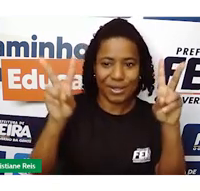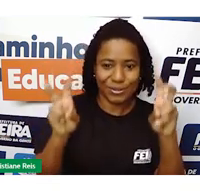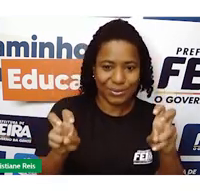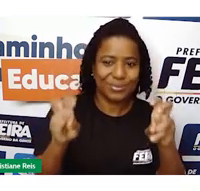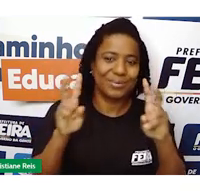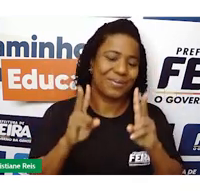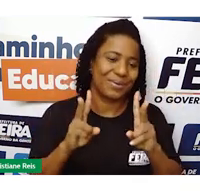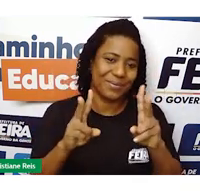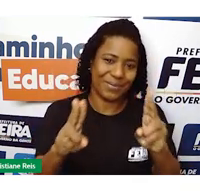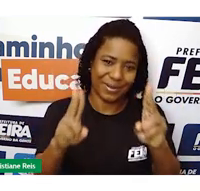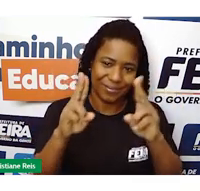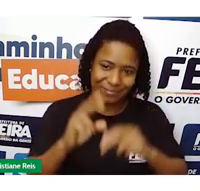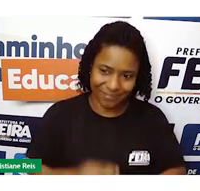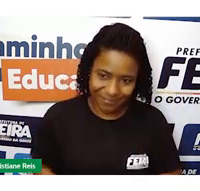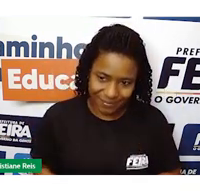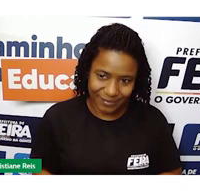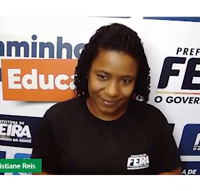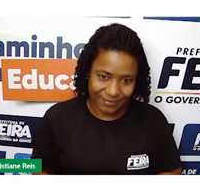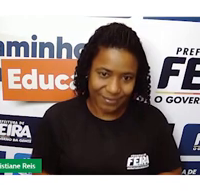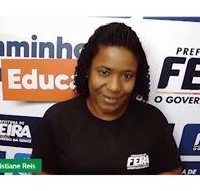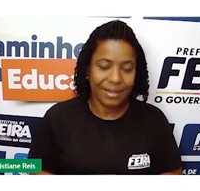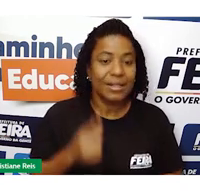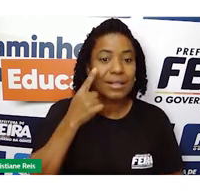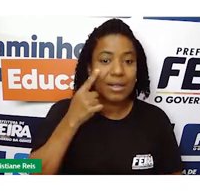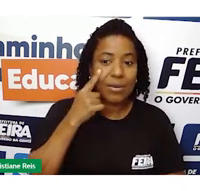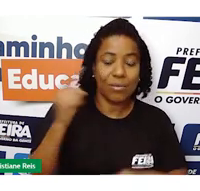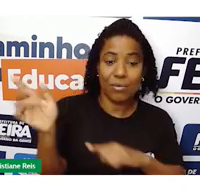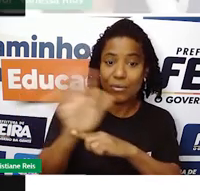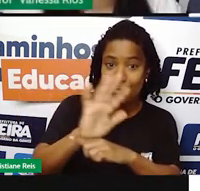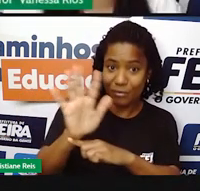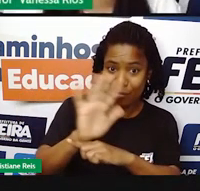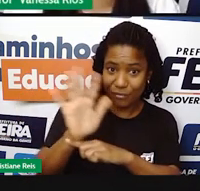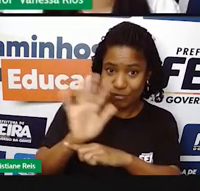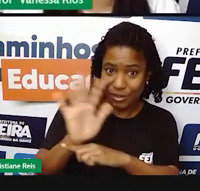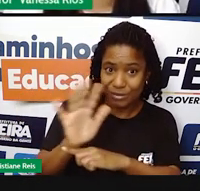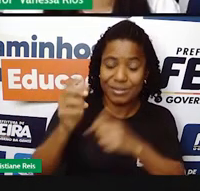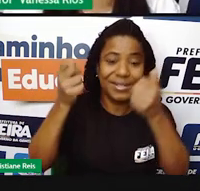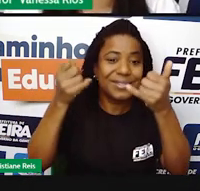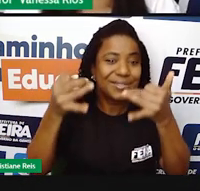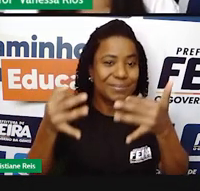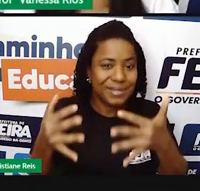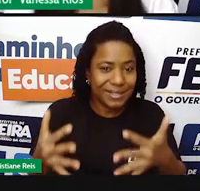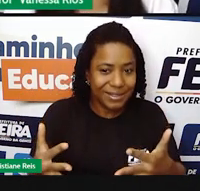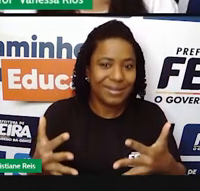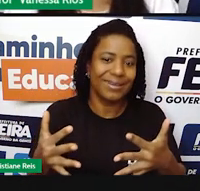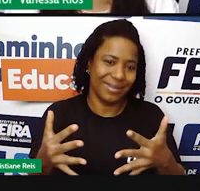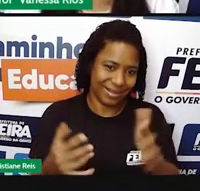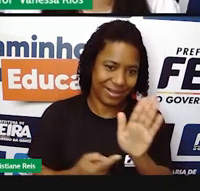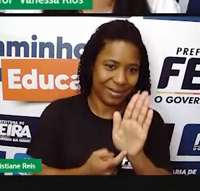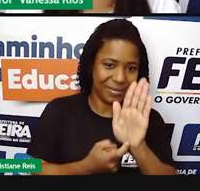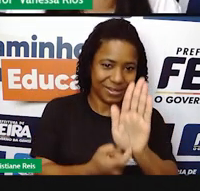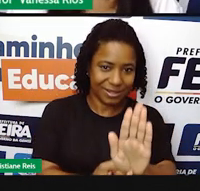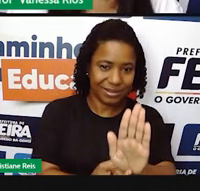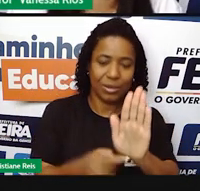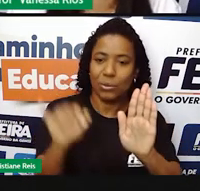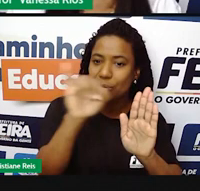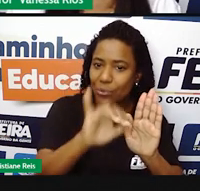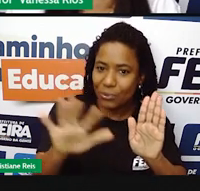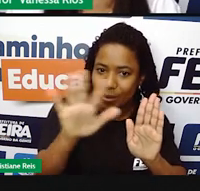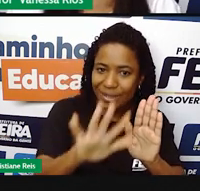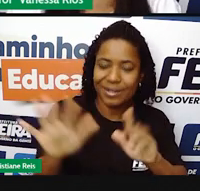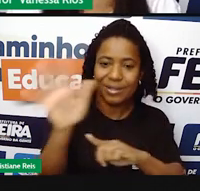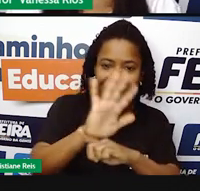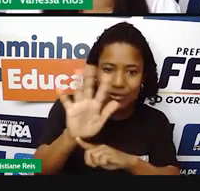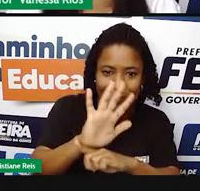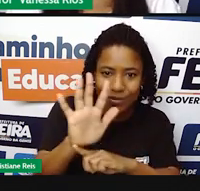pela reportagem. É como se o vídeo complementasse também, né? Junto com a apresentação aí da fotografia, dos